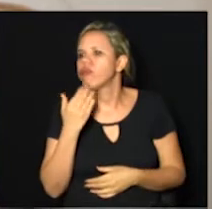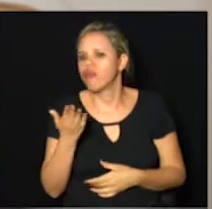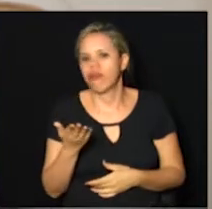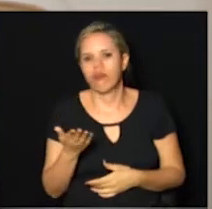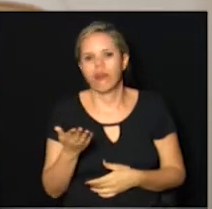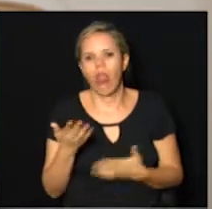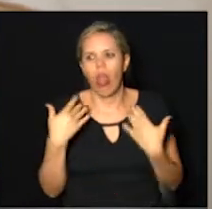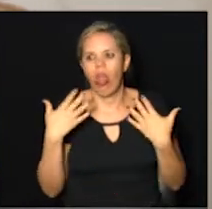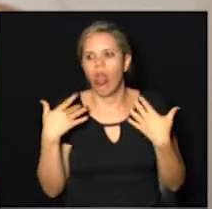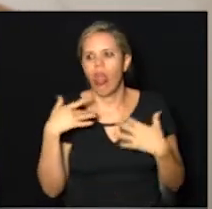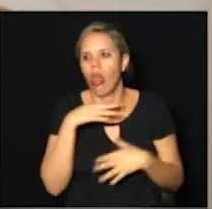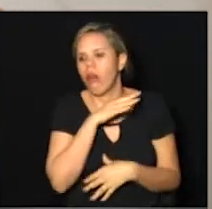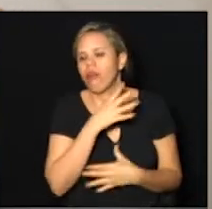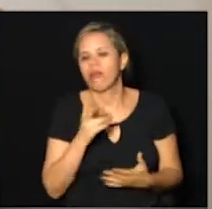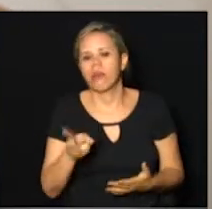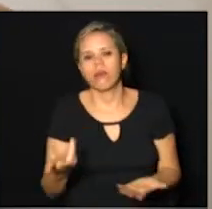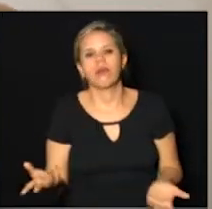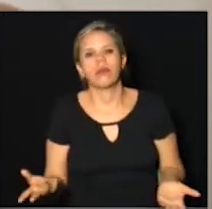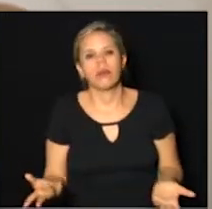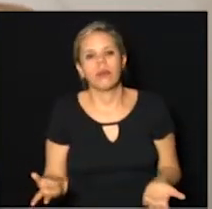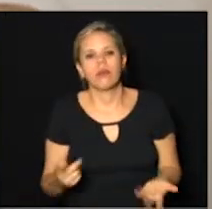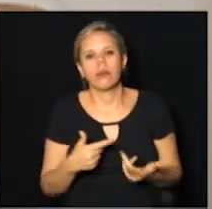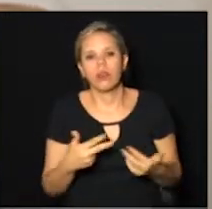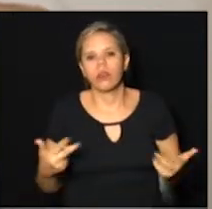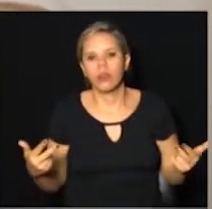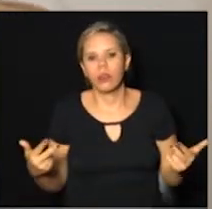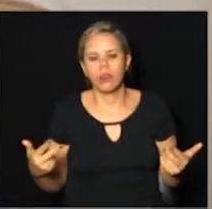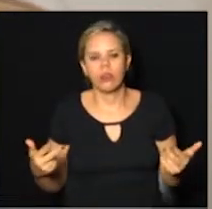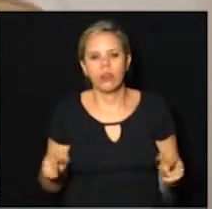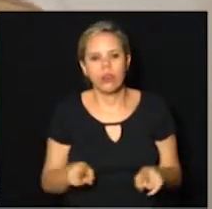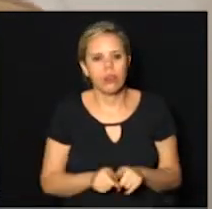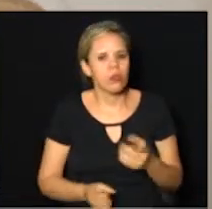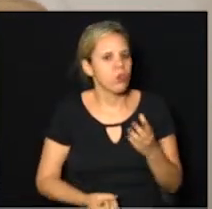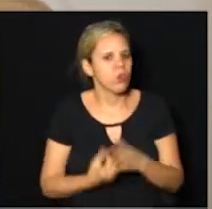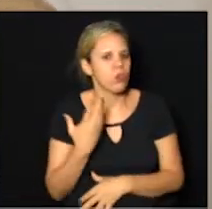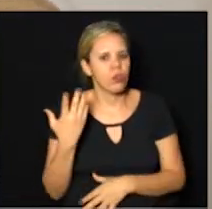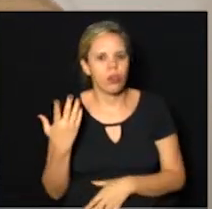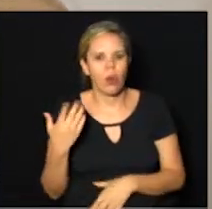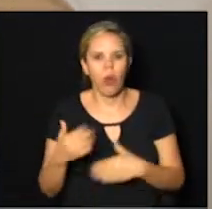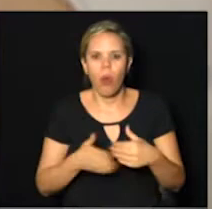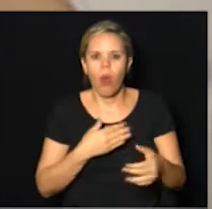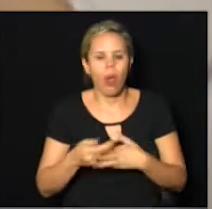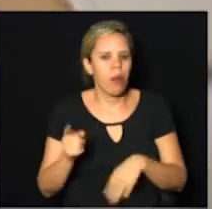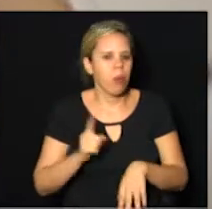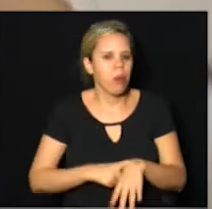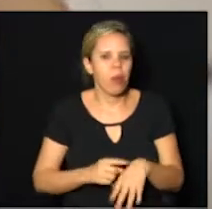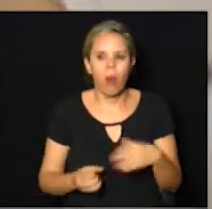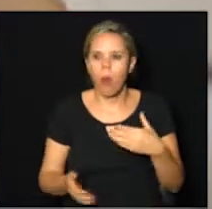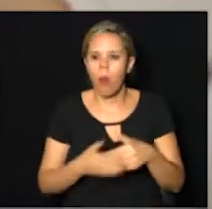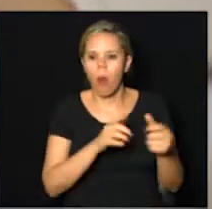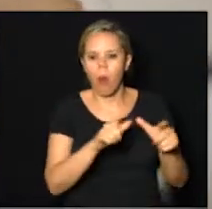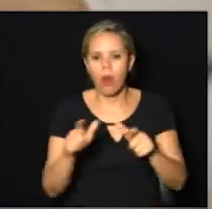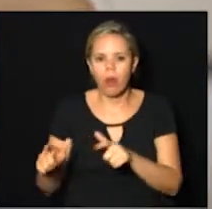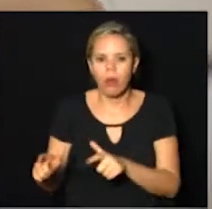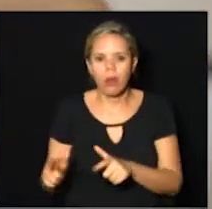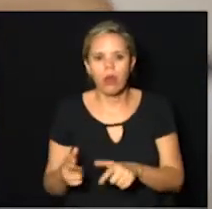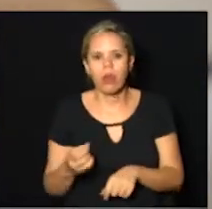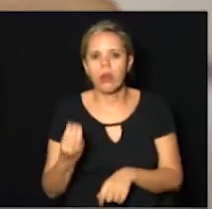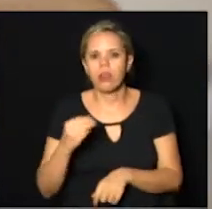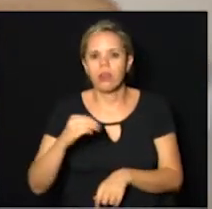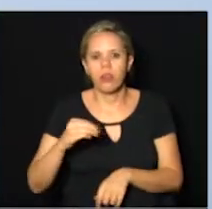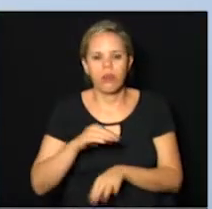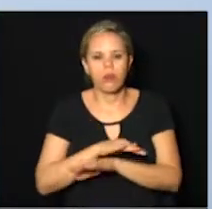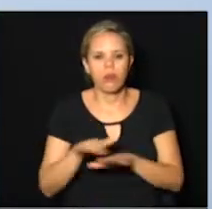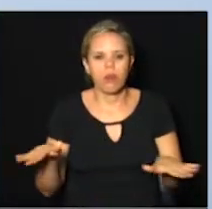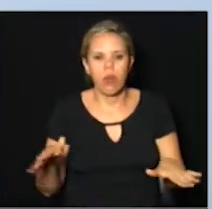né? E essa é uma coisa súbita, vem de repente, em qualquer momento, em qualquer lugar, dura alguns minutos